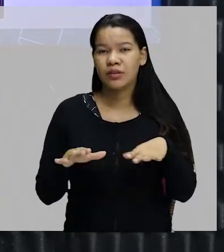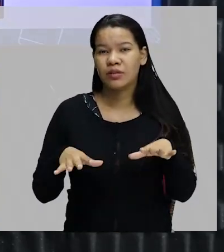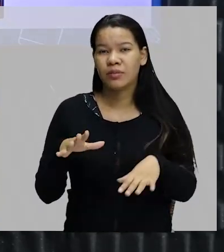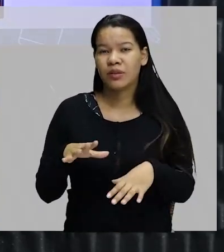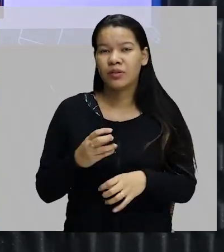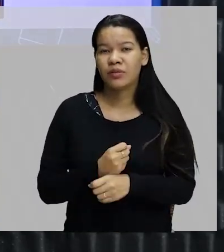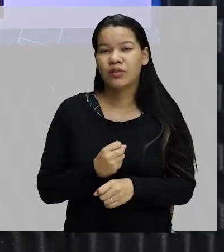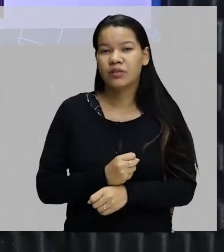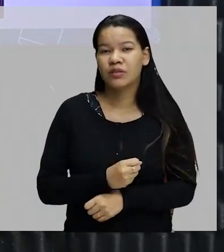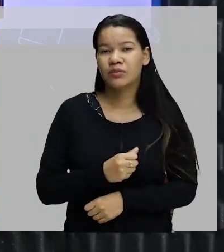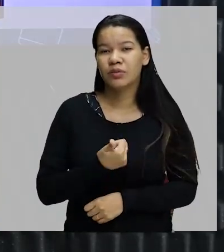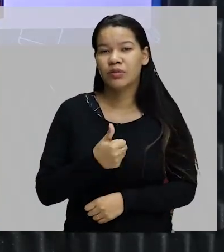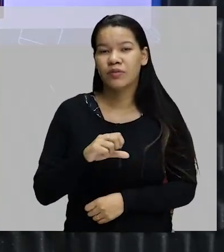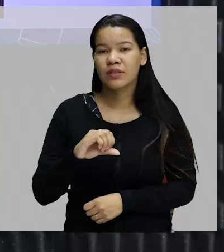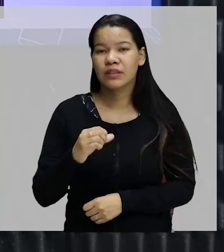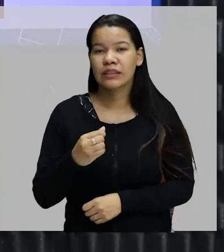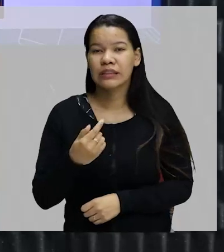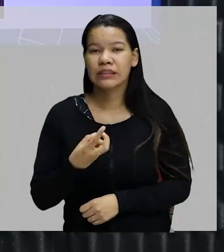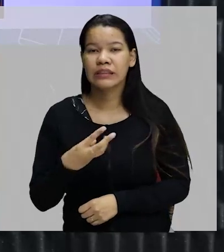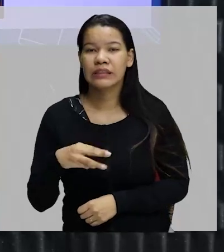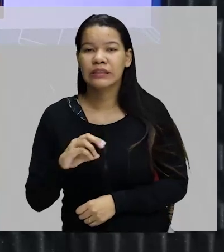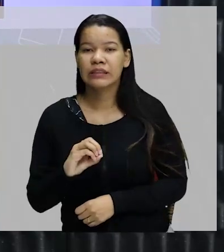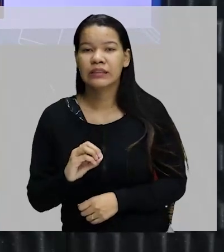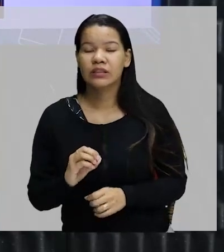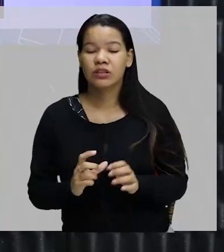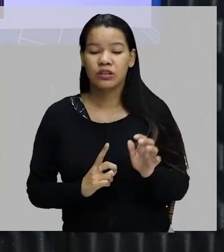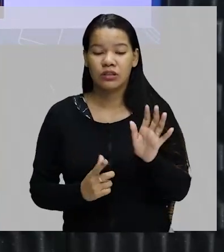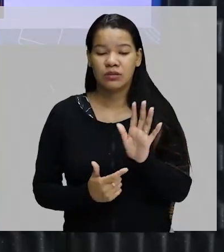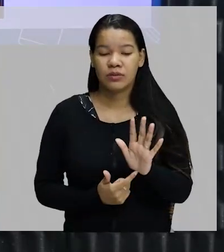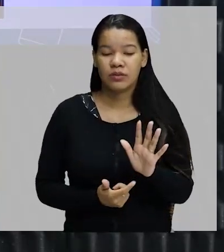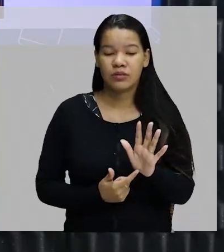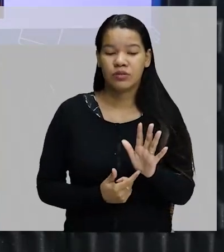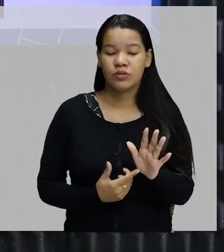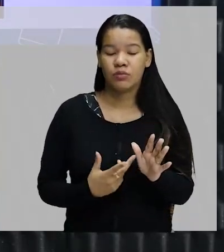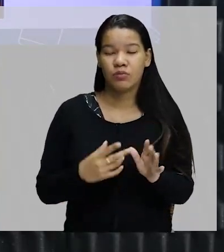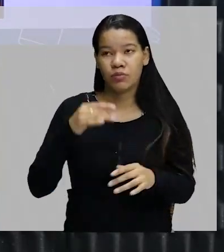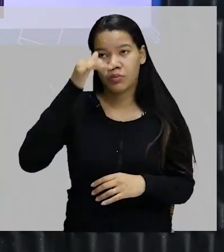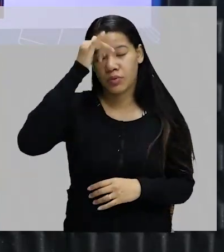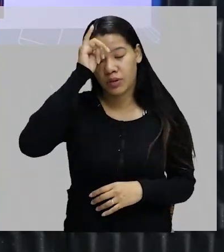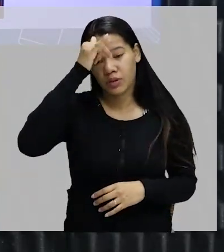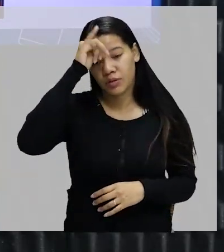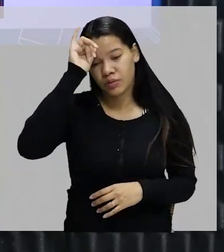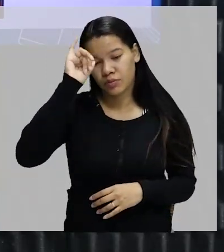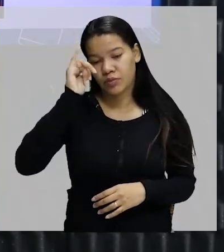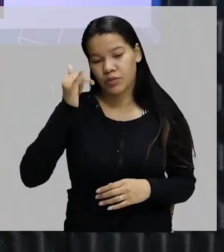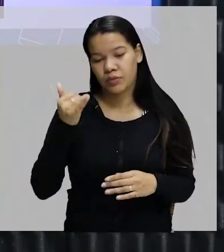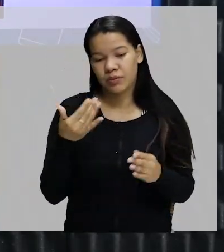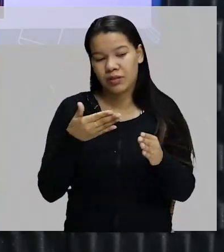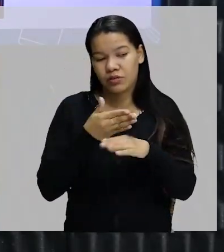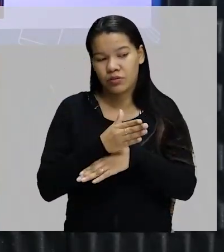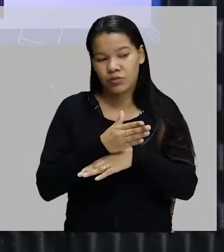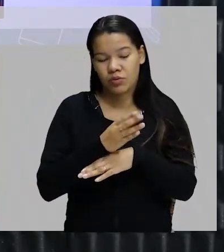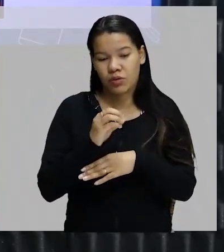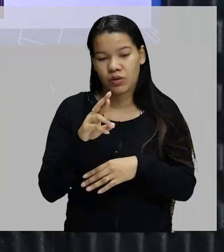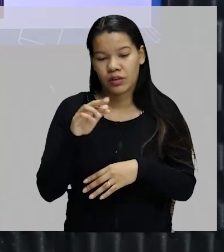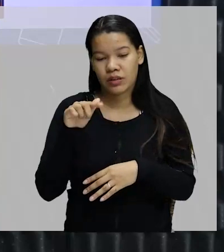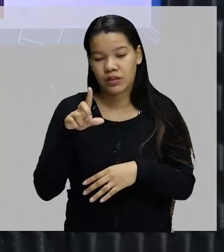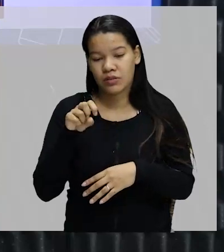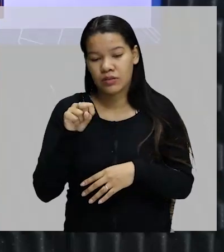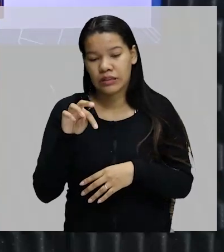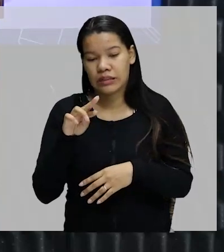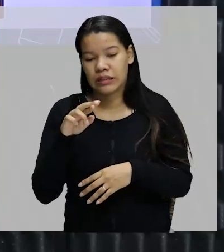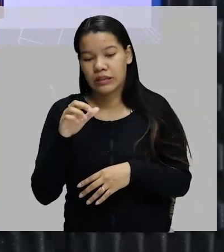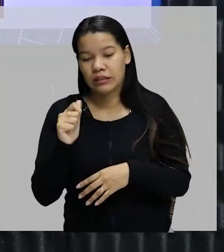em 1930 estava existindo ali uma apresentação de um boi e esse boi cruzou com uma orquestra que estava tocando.